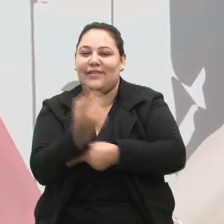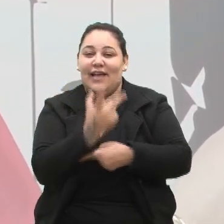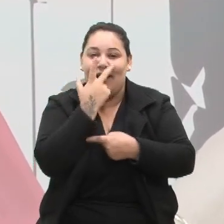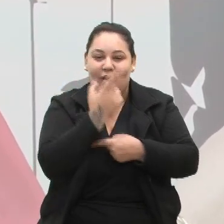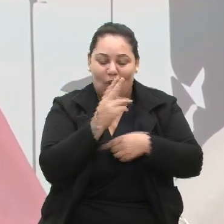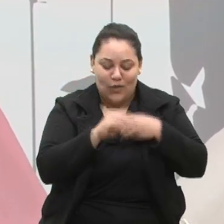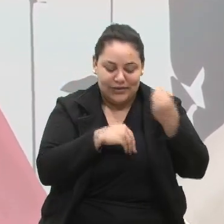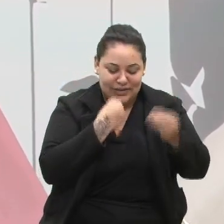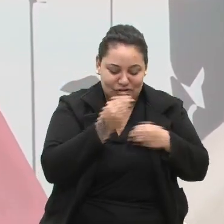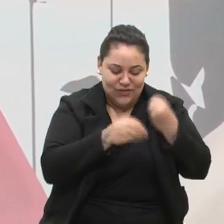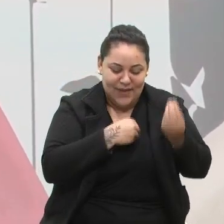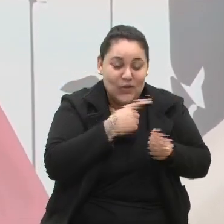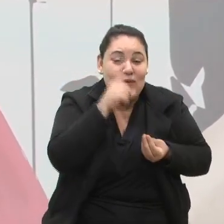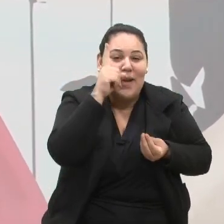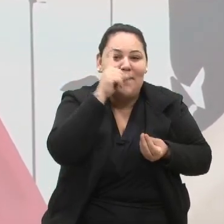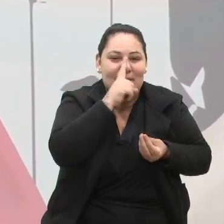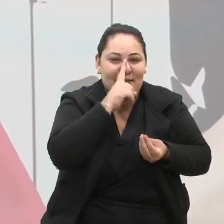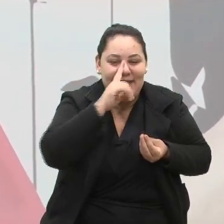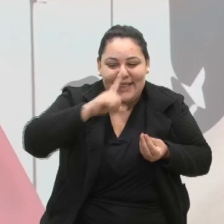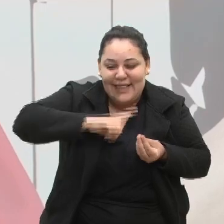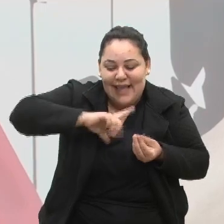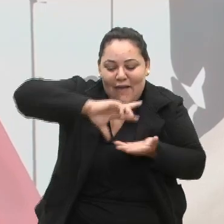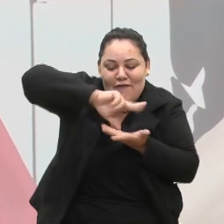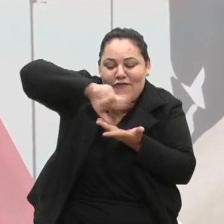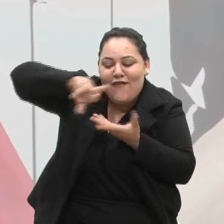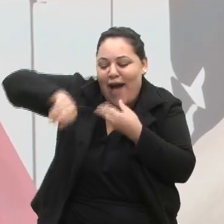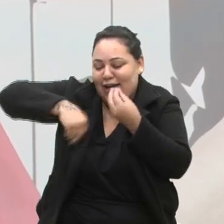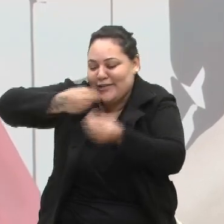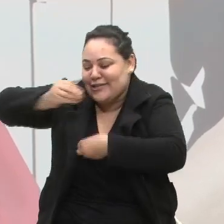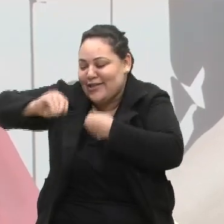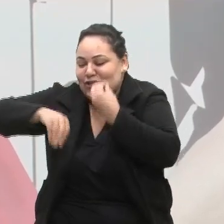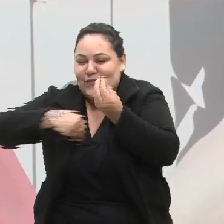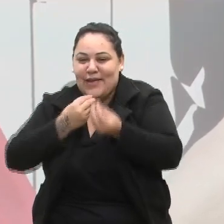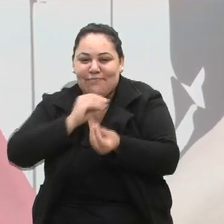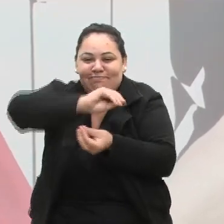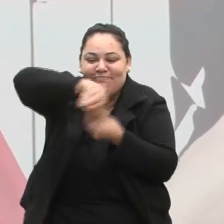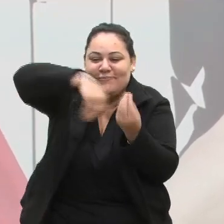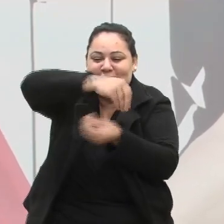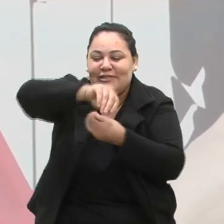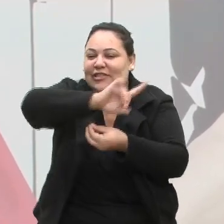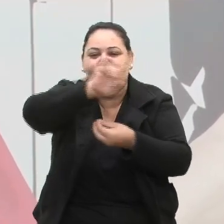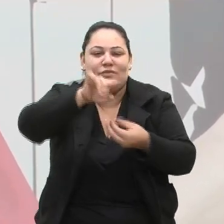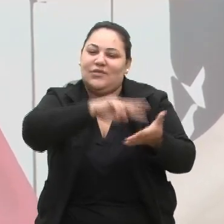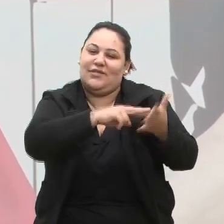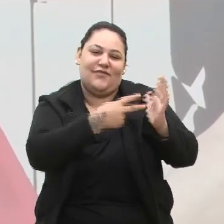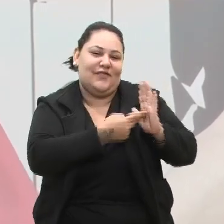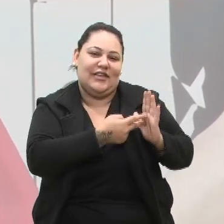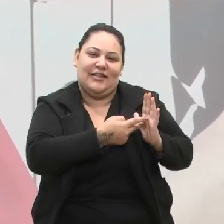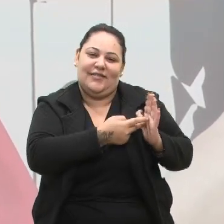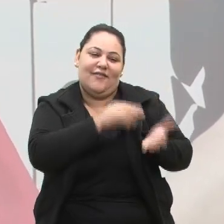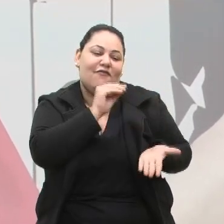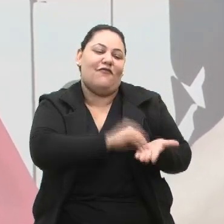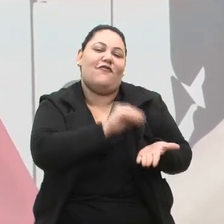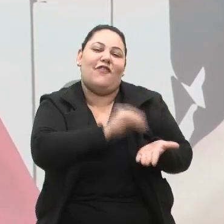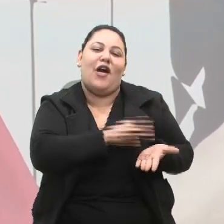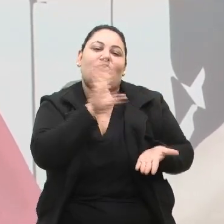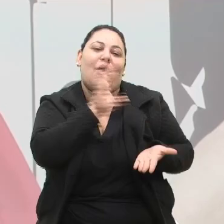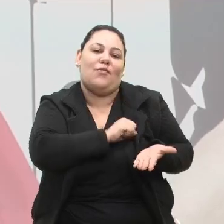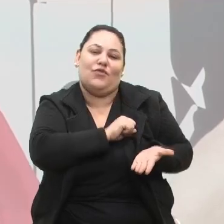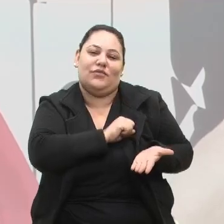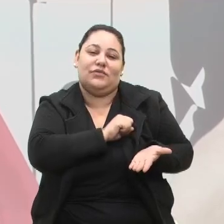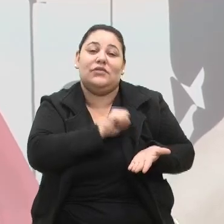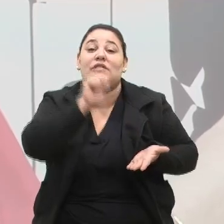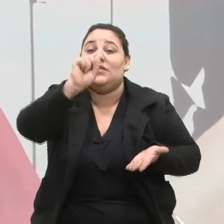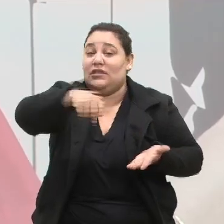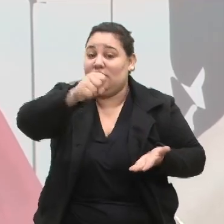após o nascimento da criança e que não tem nada a ver com falta de amor, e sim é uma questão de